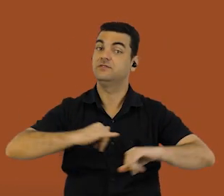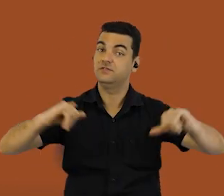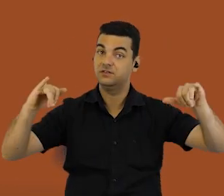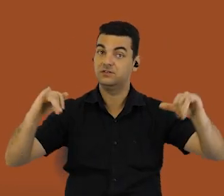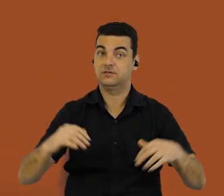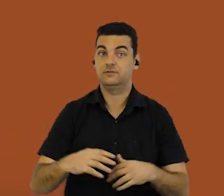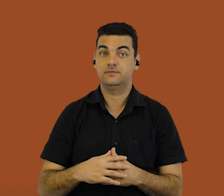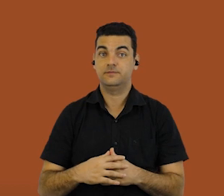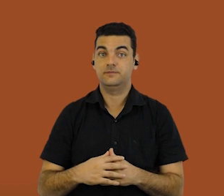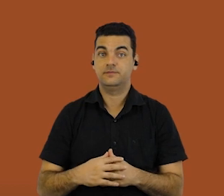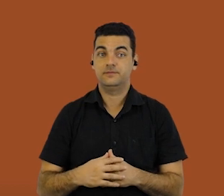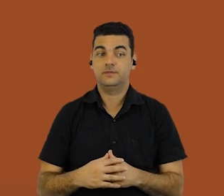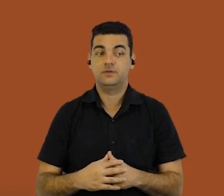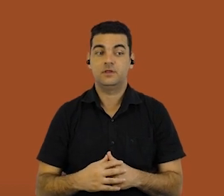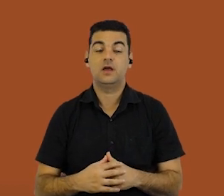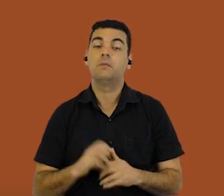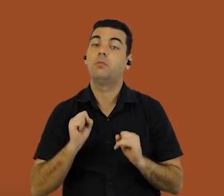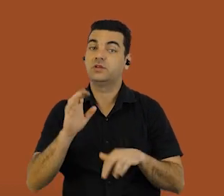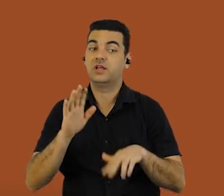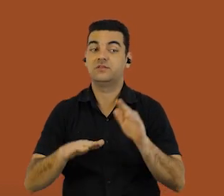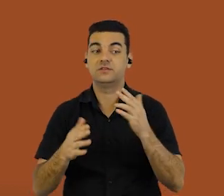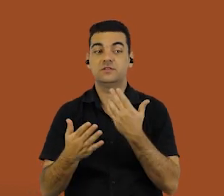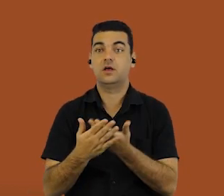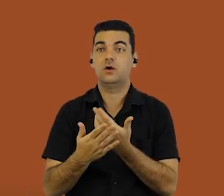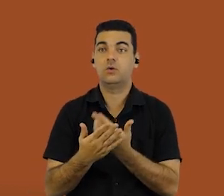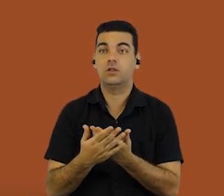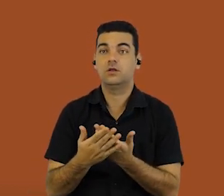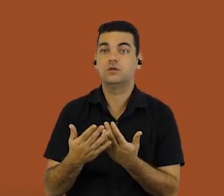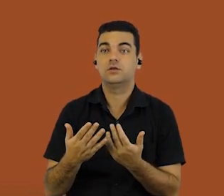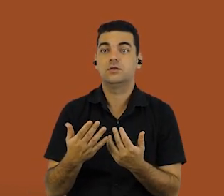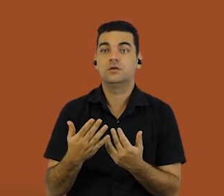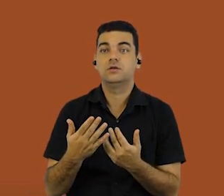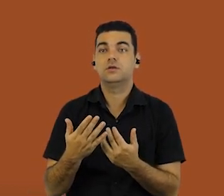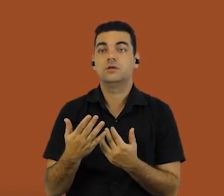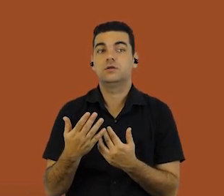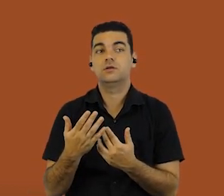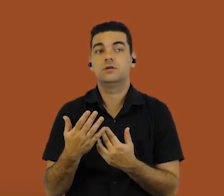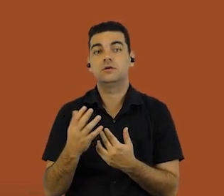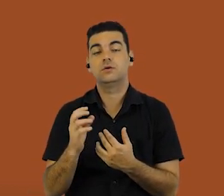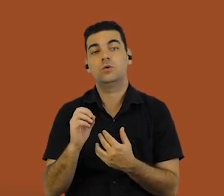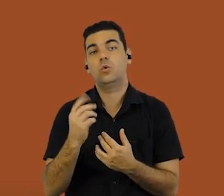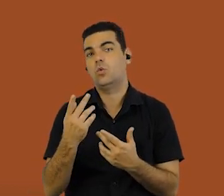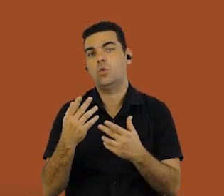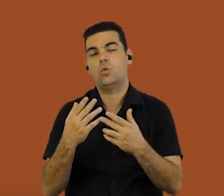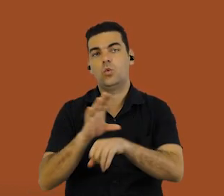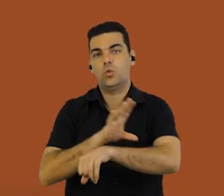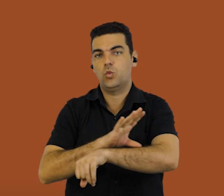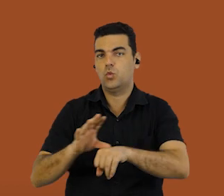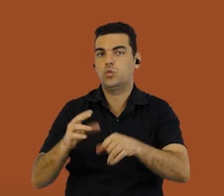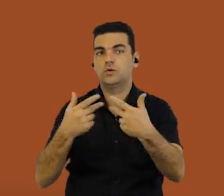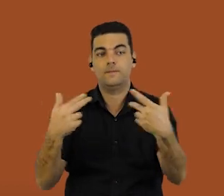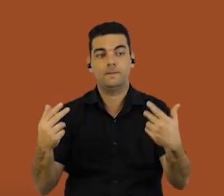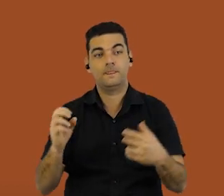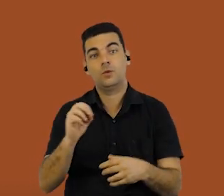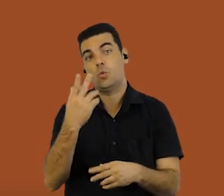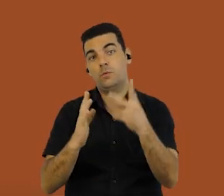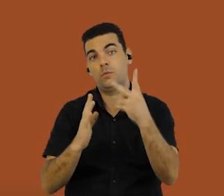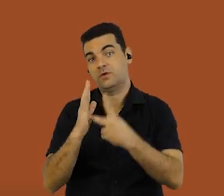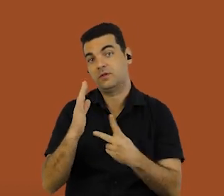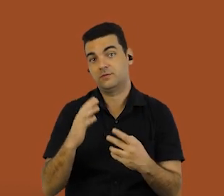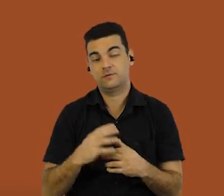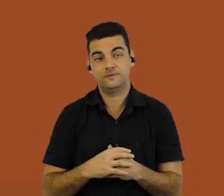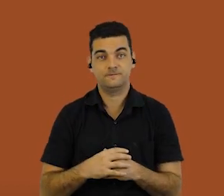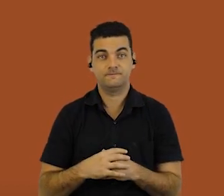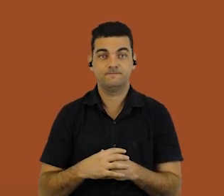né, seja em aula, passar essas informações para os alunos, seja em oficinas, e seja no projeto.